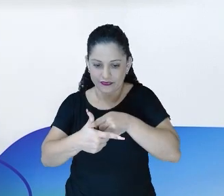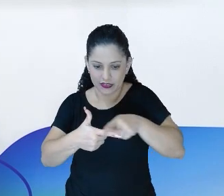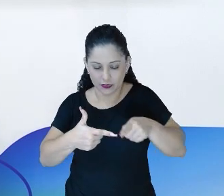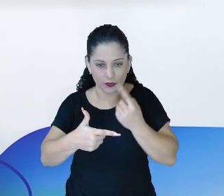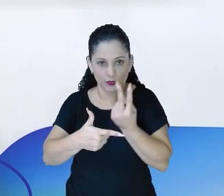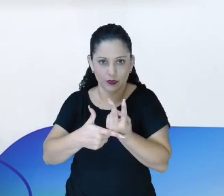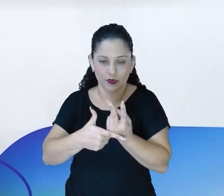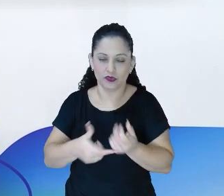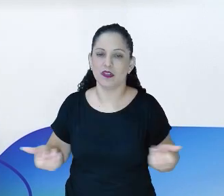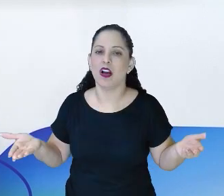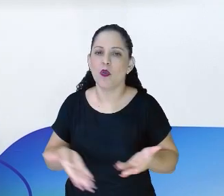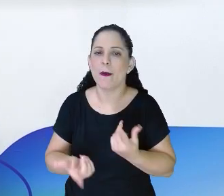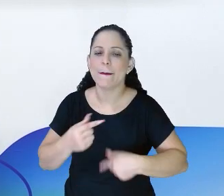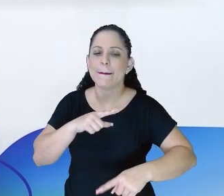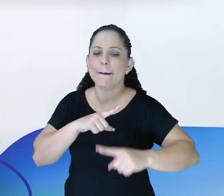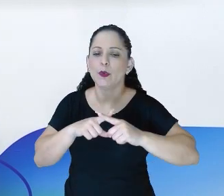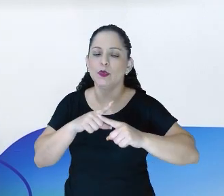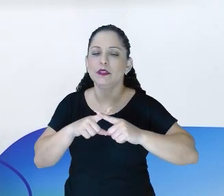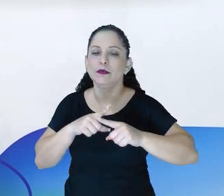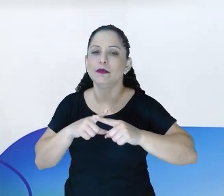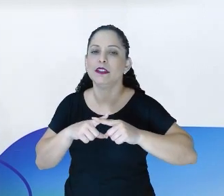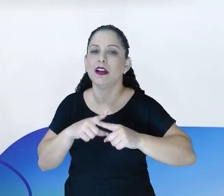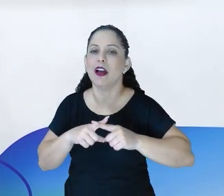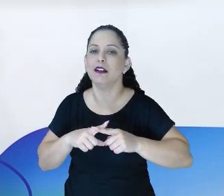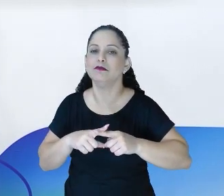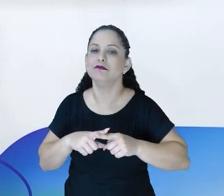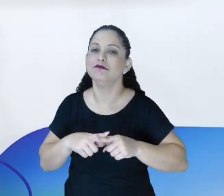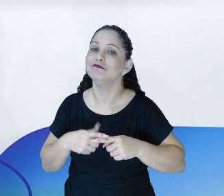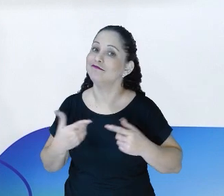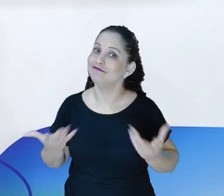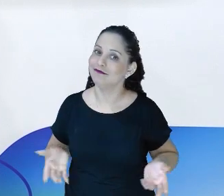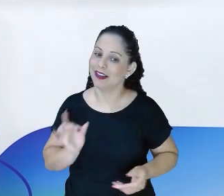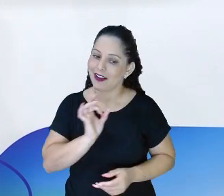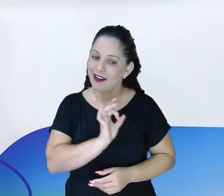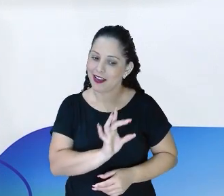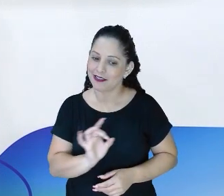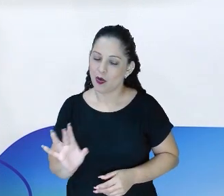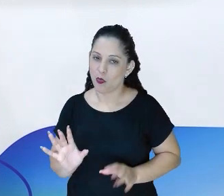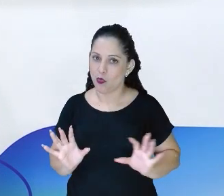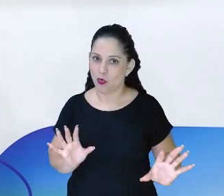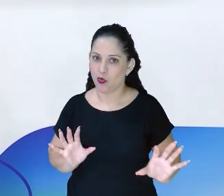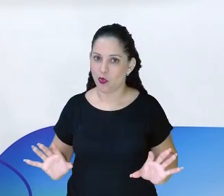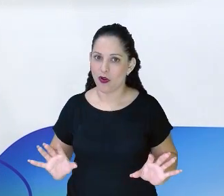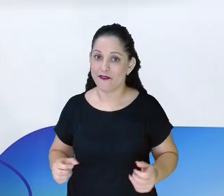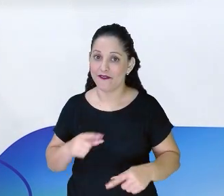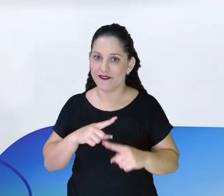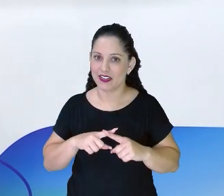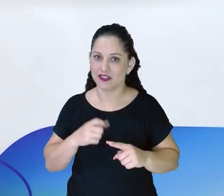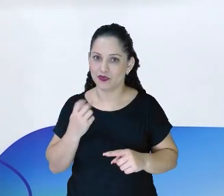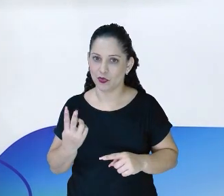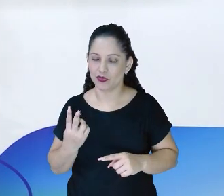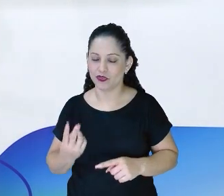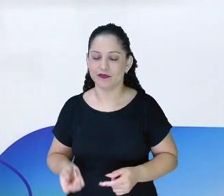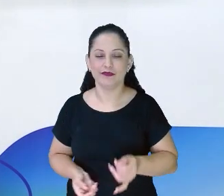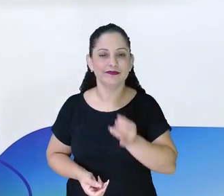multiplicar a quantidade de cada uma vezes 2, vai dar os 14, ó.